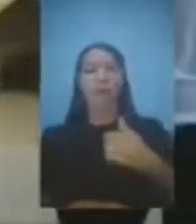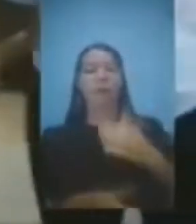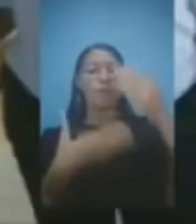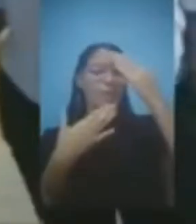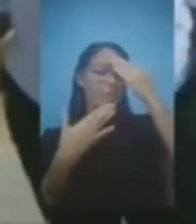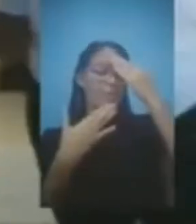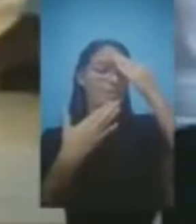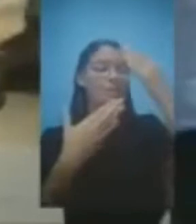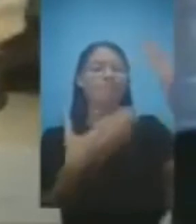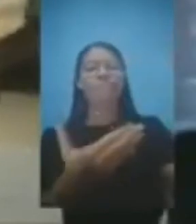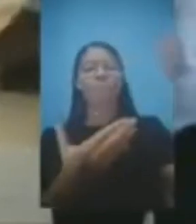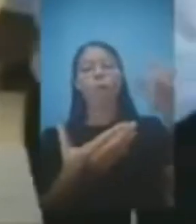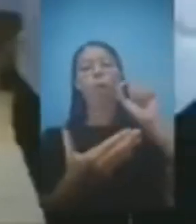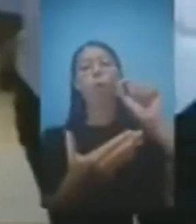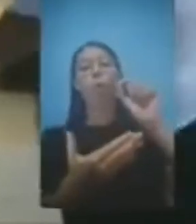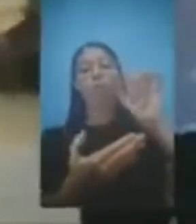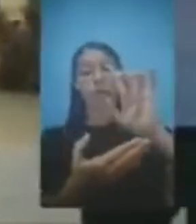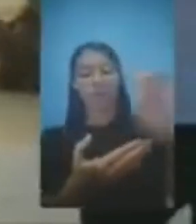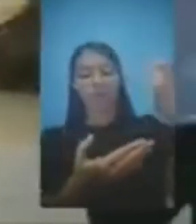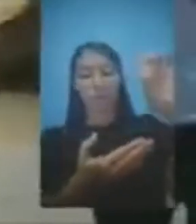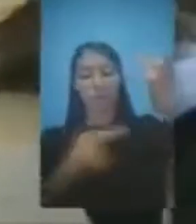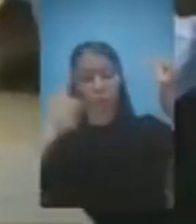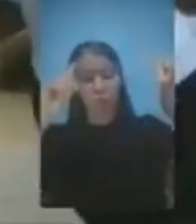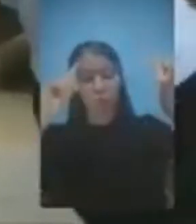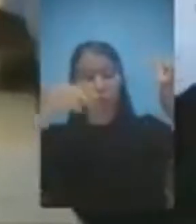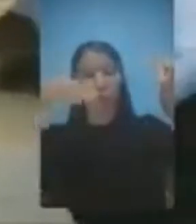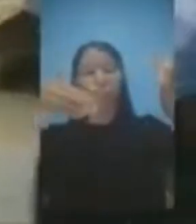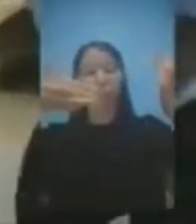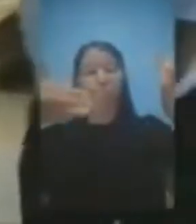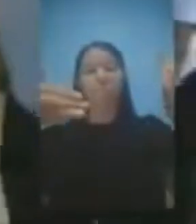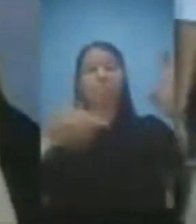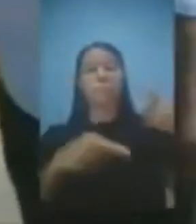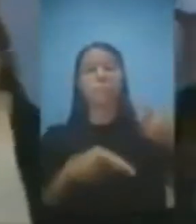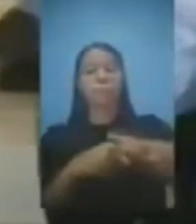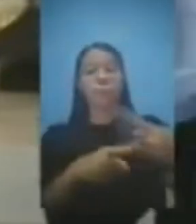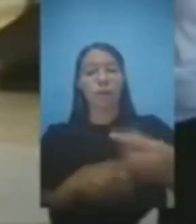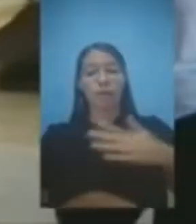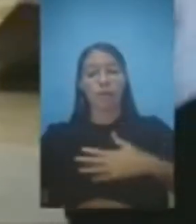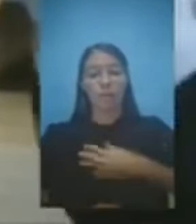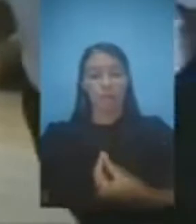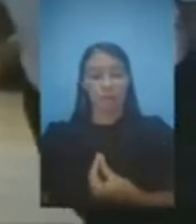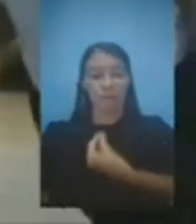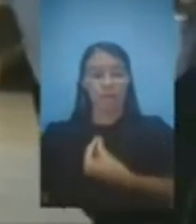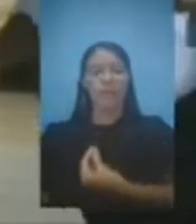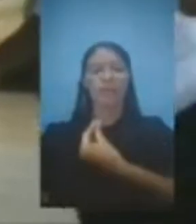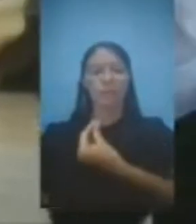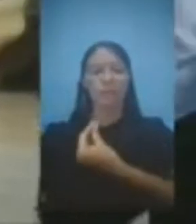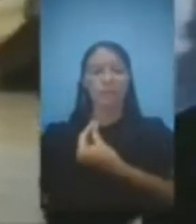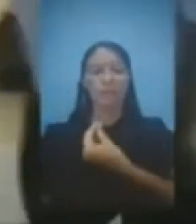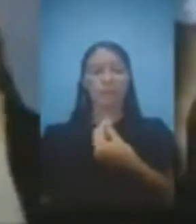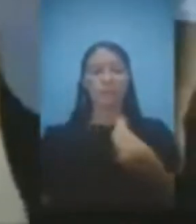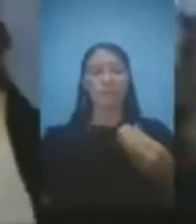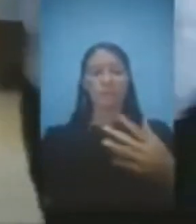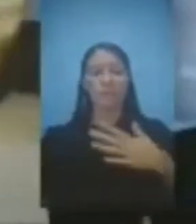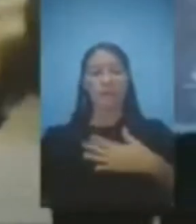superar. Eu só tenho a agradecer a meu Deus a cada dia, por ter colocado em minha